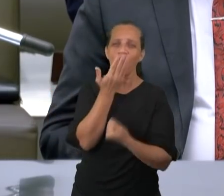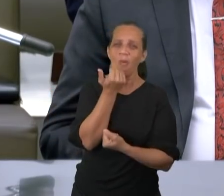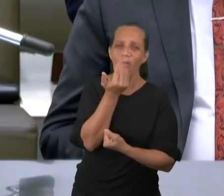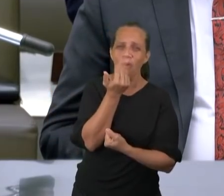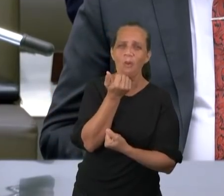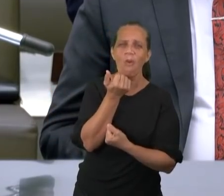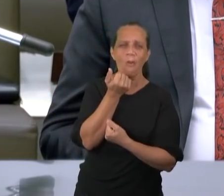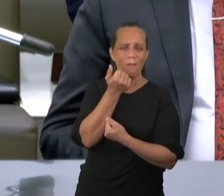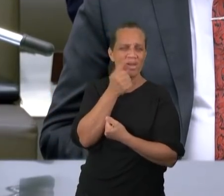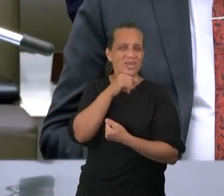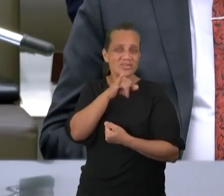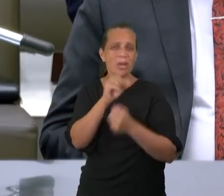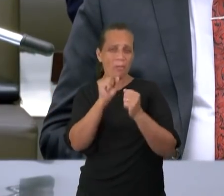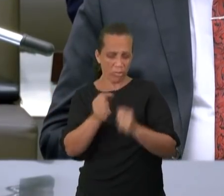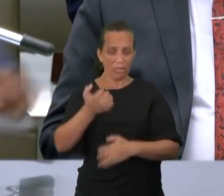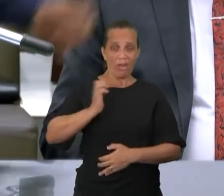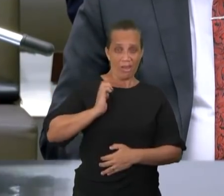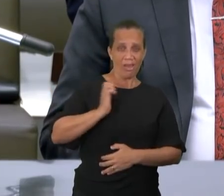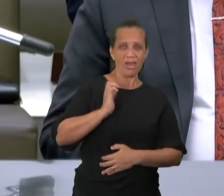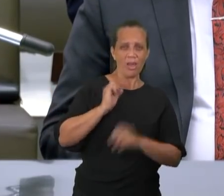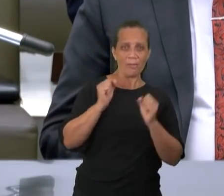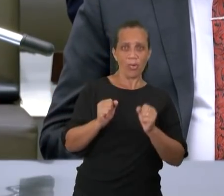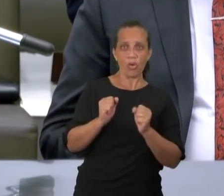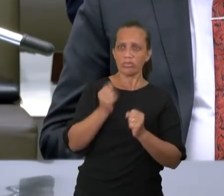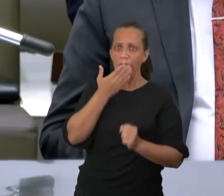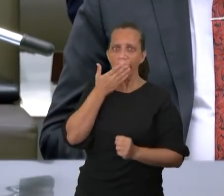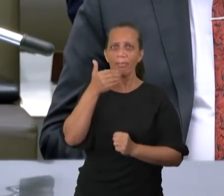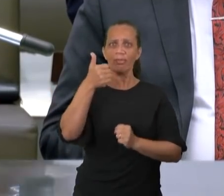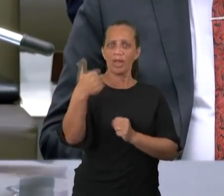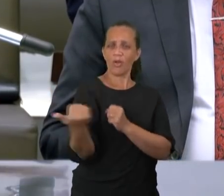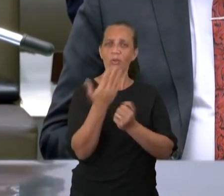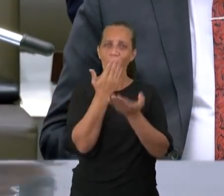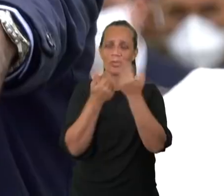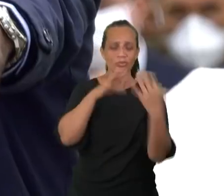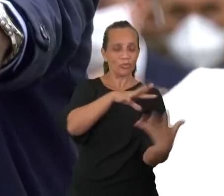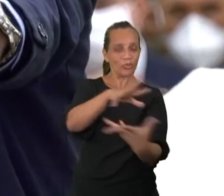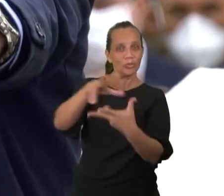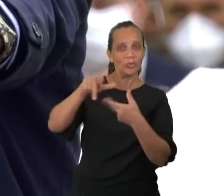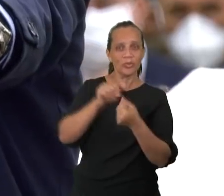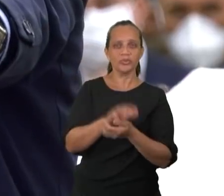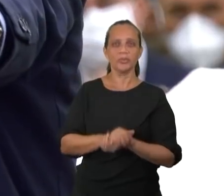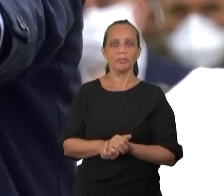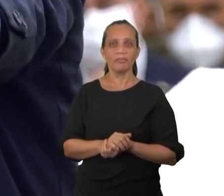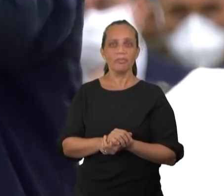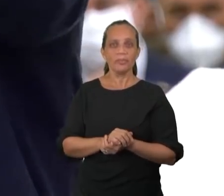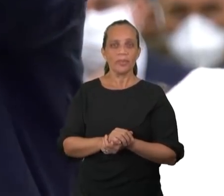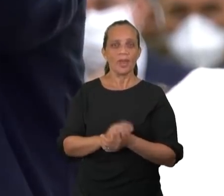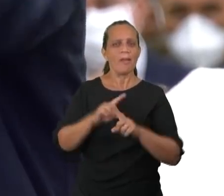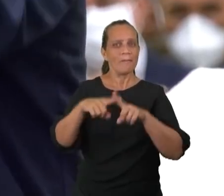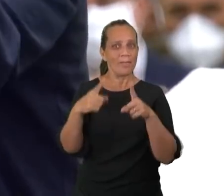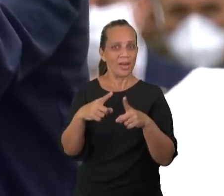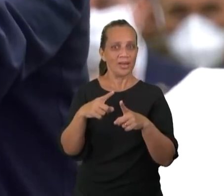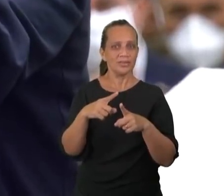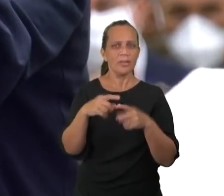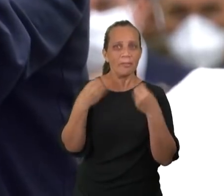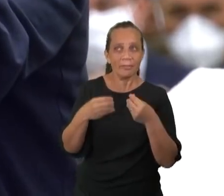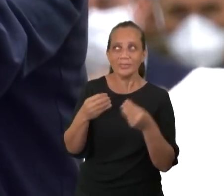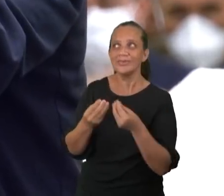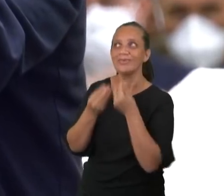e pagar. Você pode ter dinheiro para comprar a melhor comida do mundo, mas quem te dá apetite é